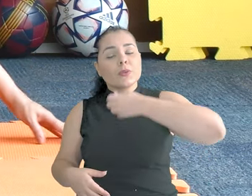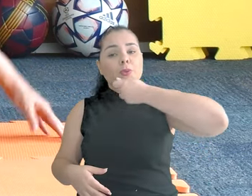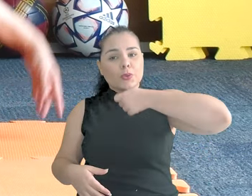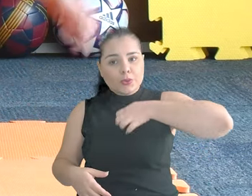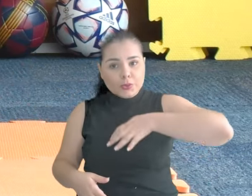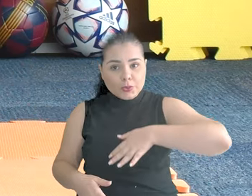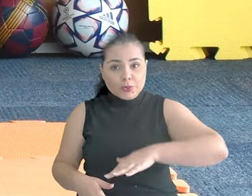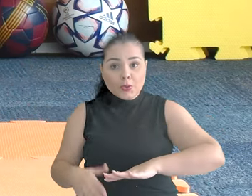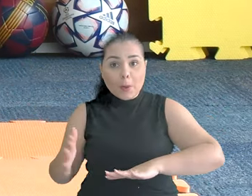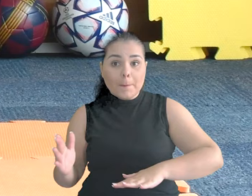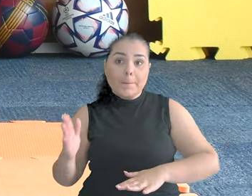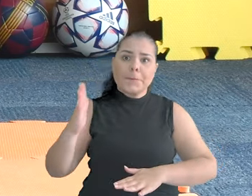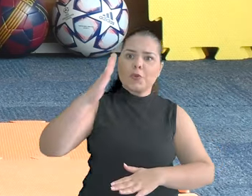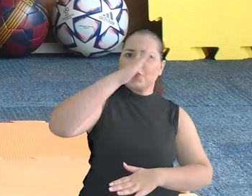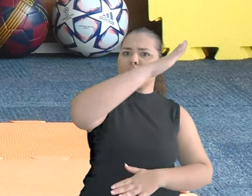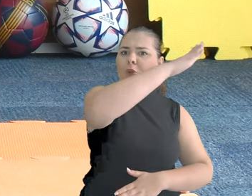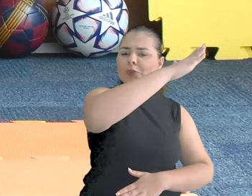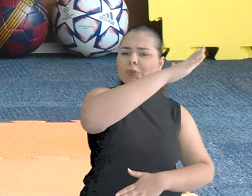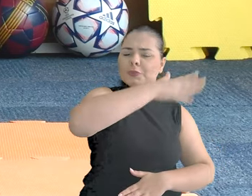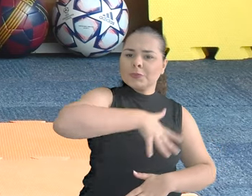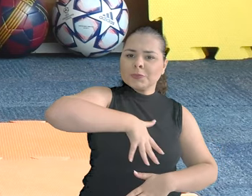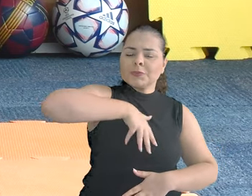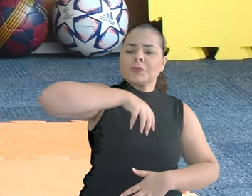inspirou pro outro,